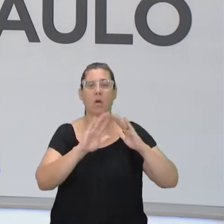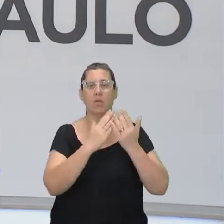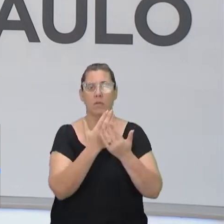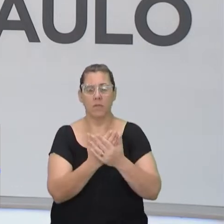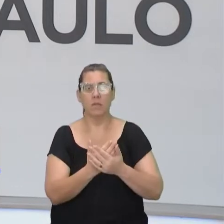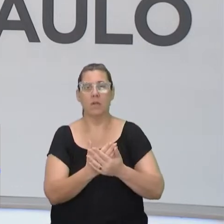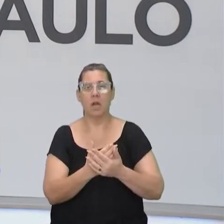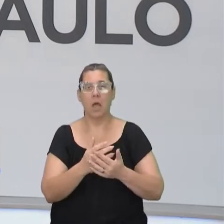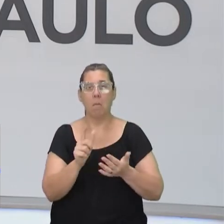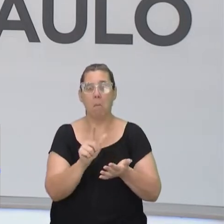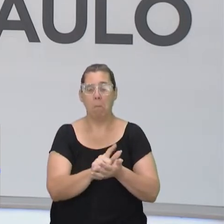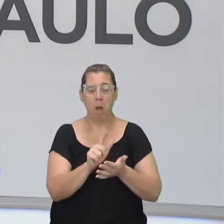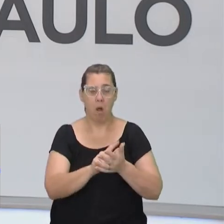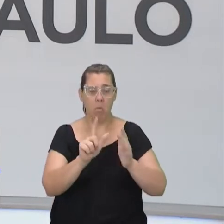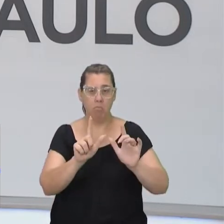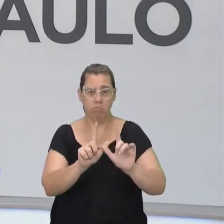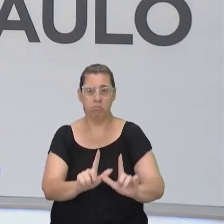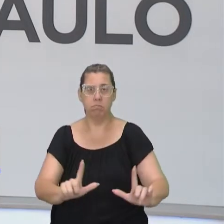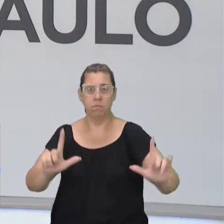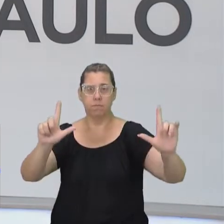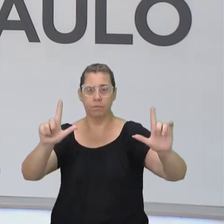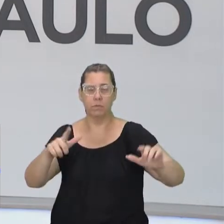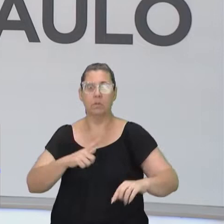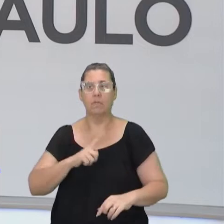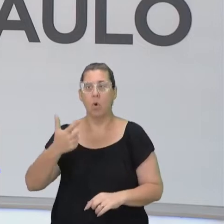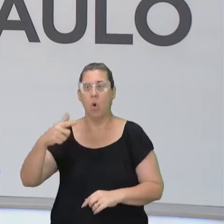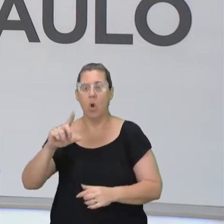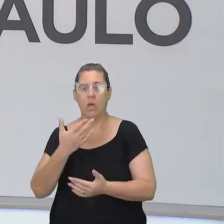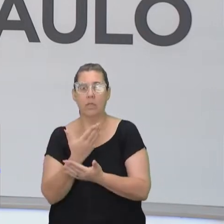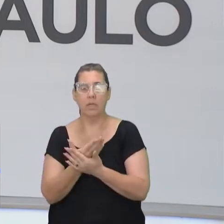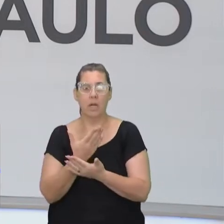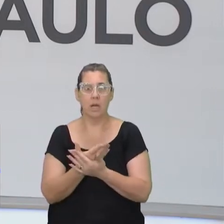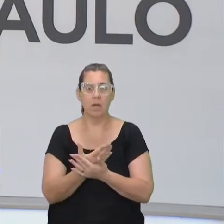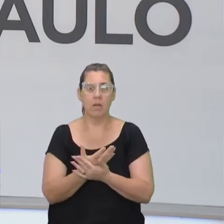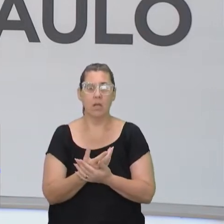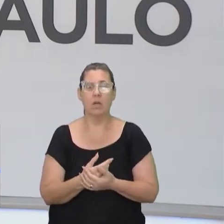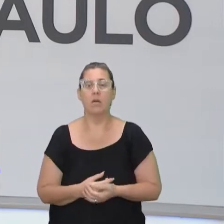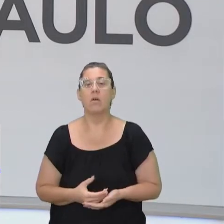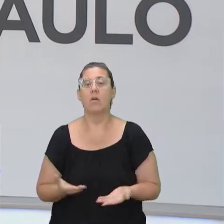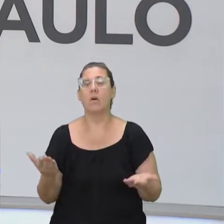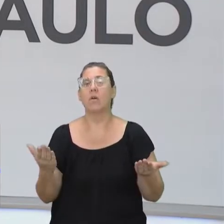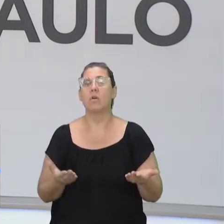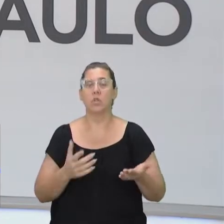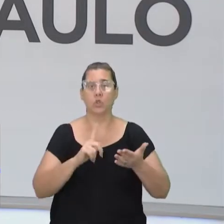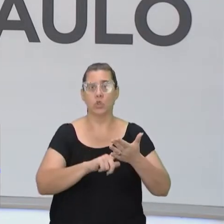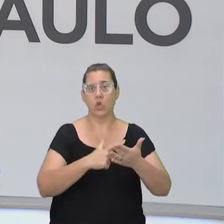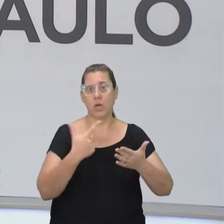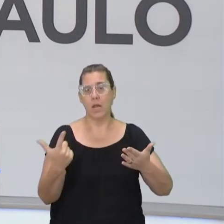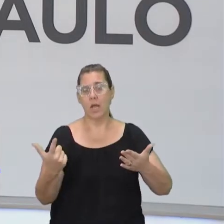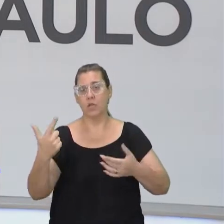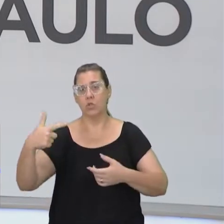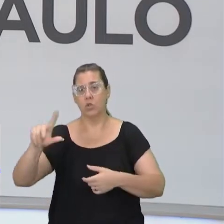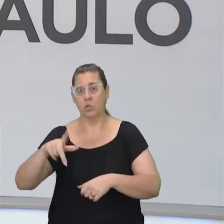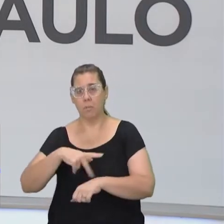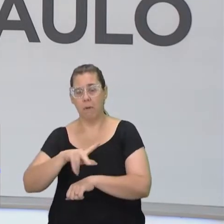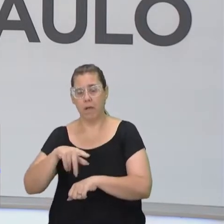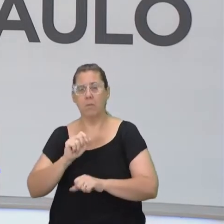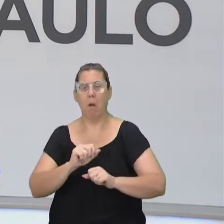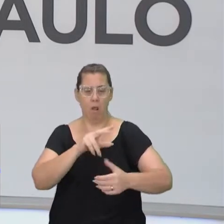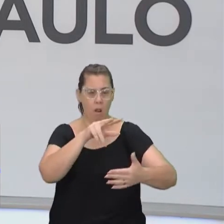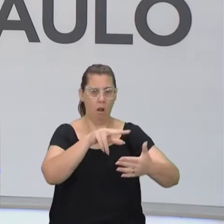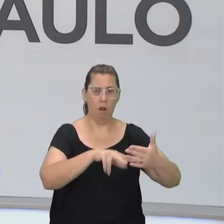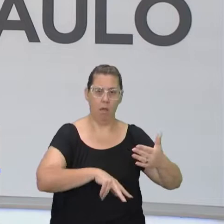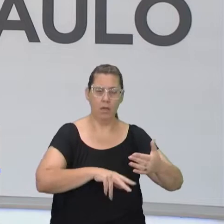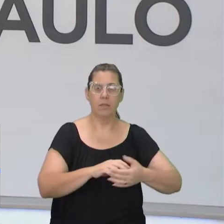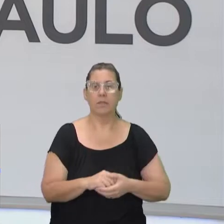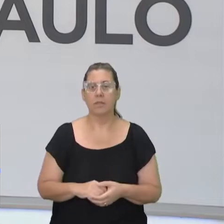a cartolina, usa tudo. E teve uma outra aula que eu falei, gente, estão aqui os jornais internacionais que você pode ler.